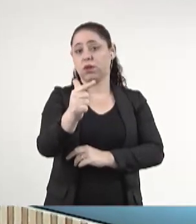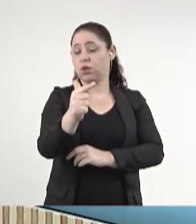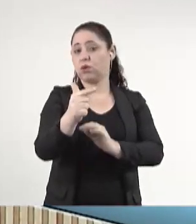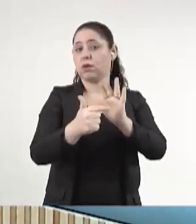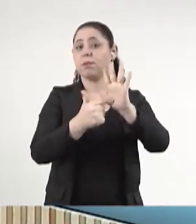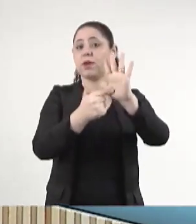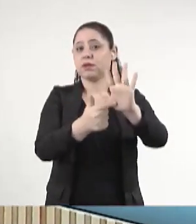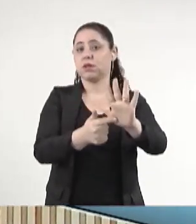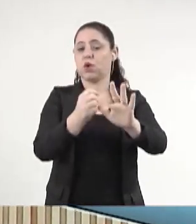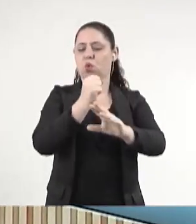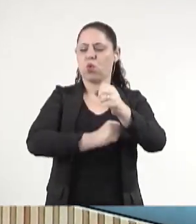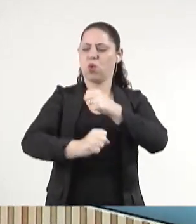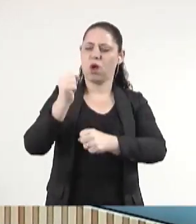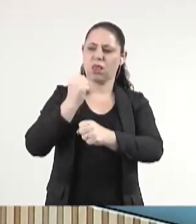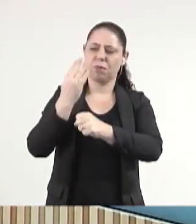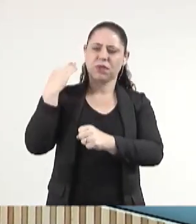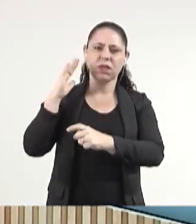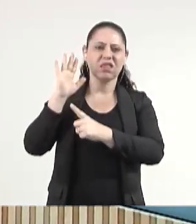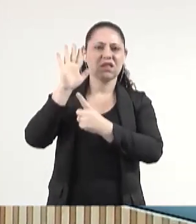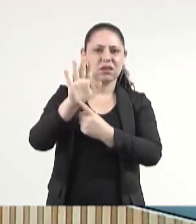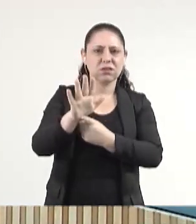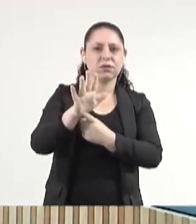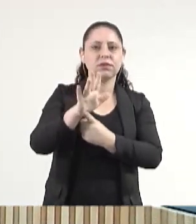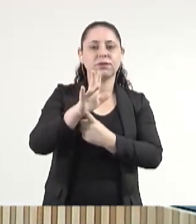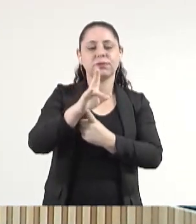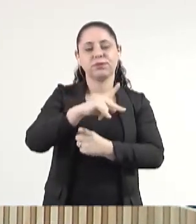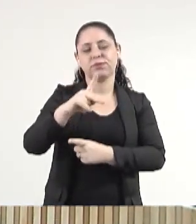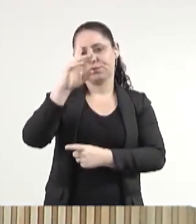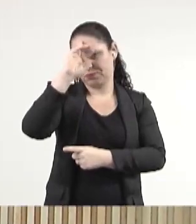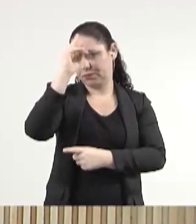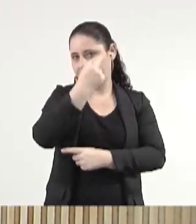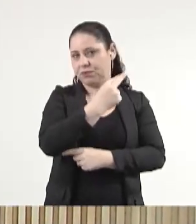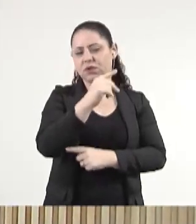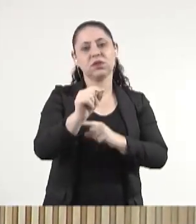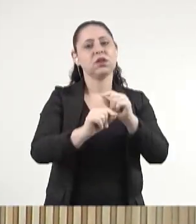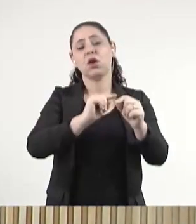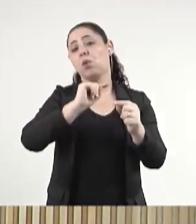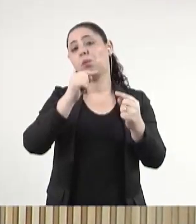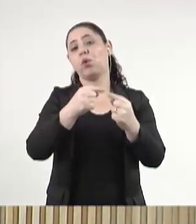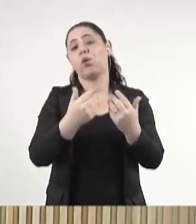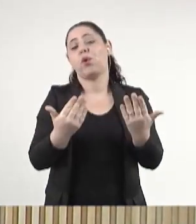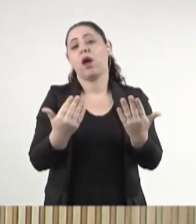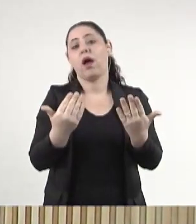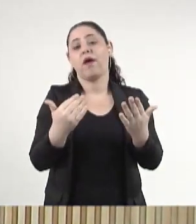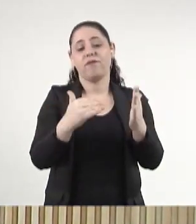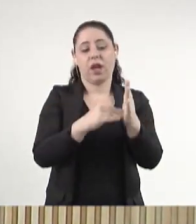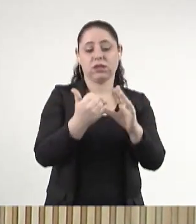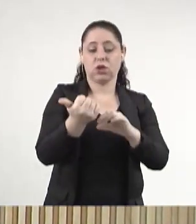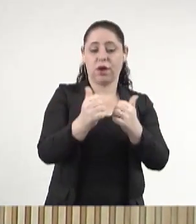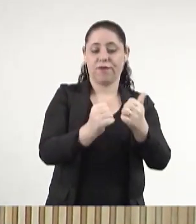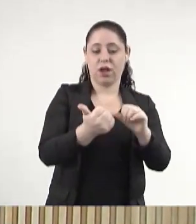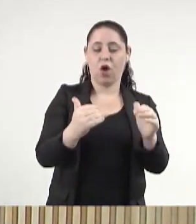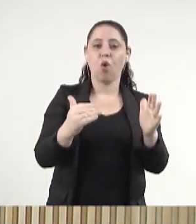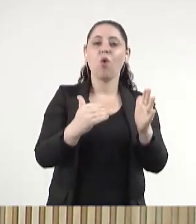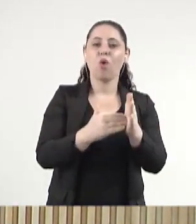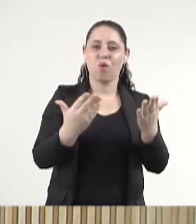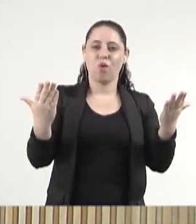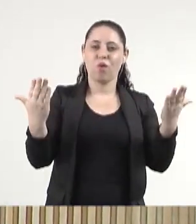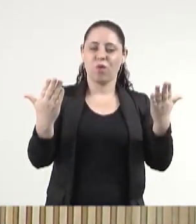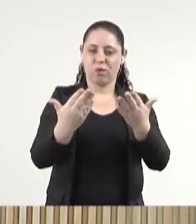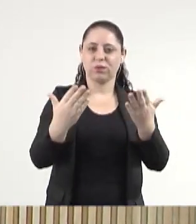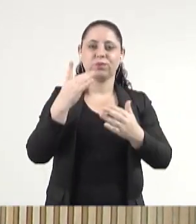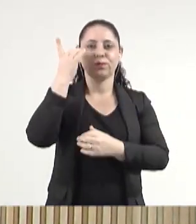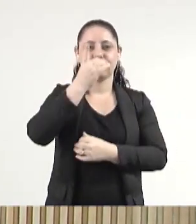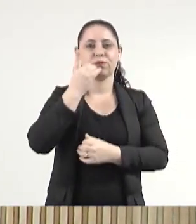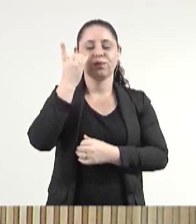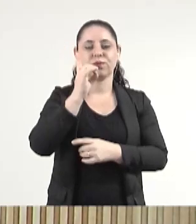352, apresentado no ano passado pelo deputado professor Rinaldo Modesto, projeto analisado em redação final pelos